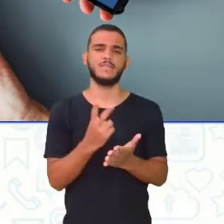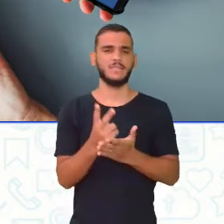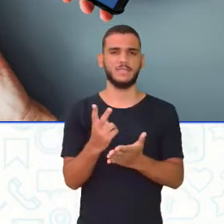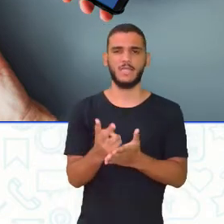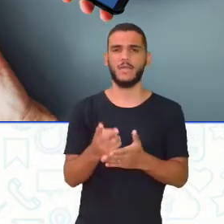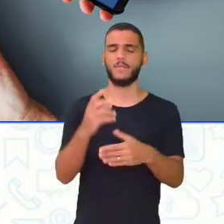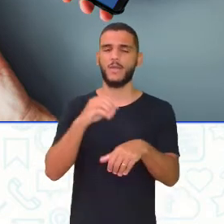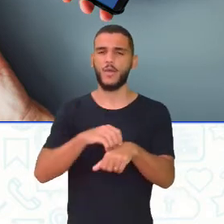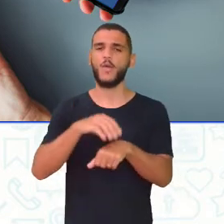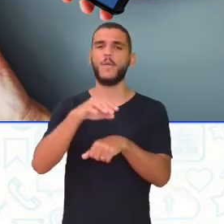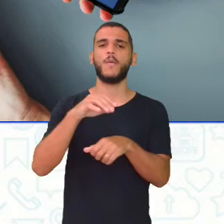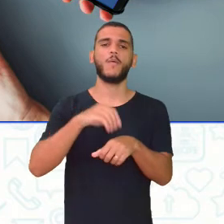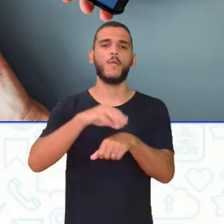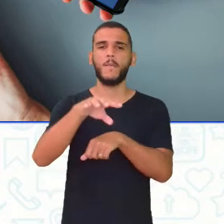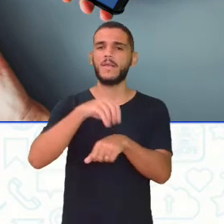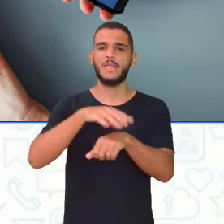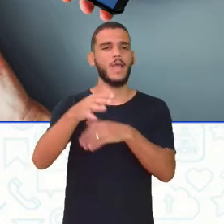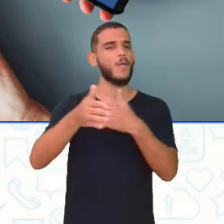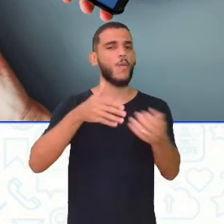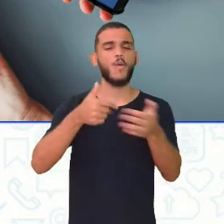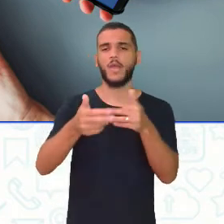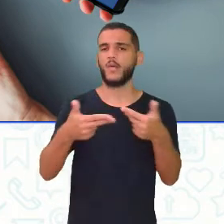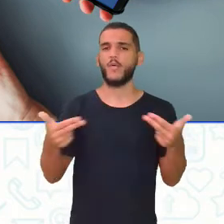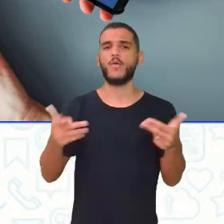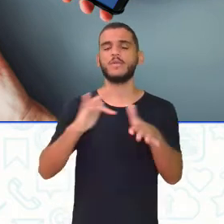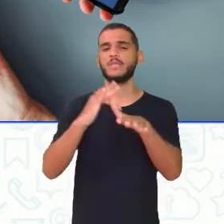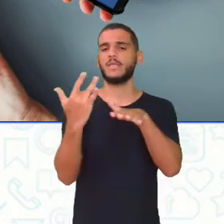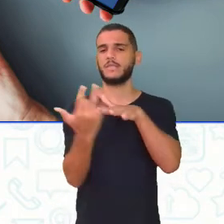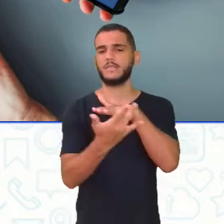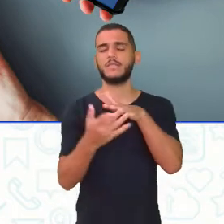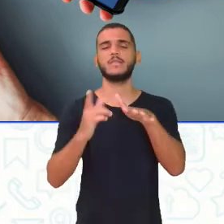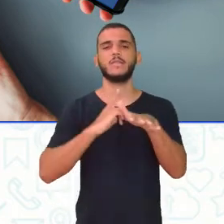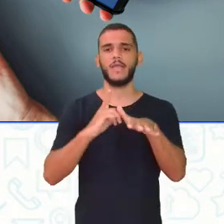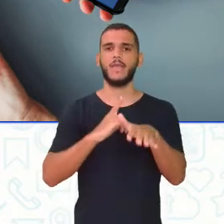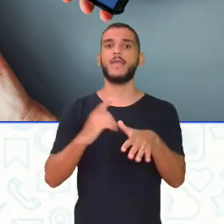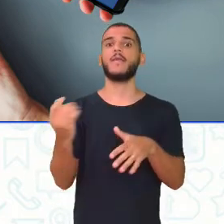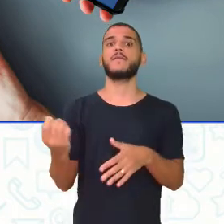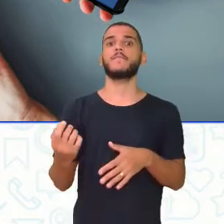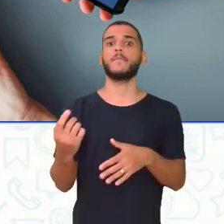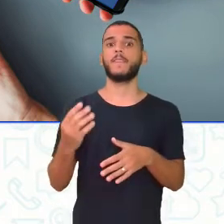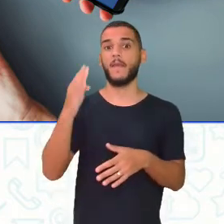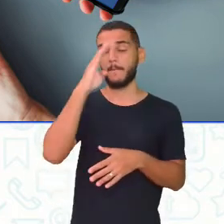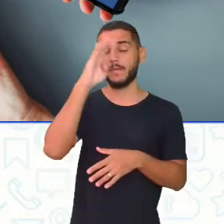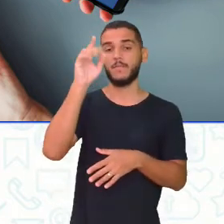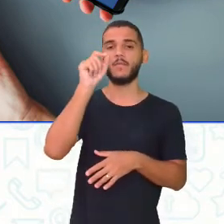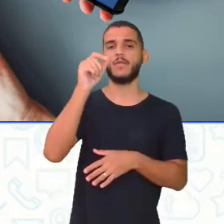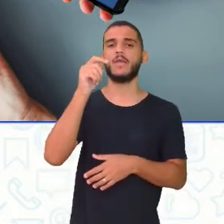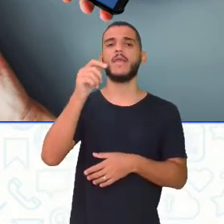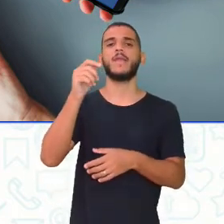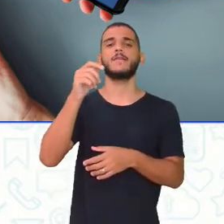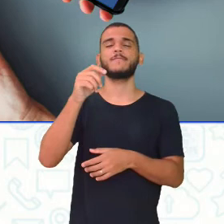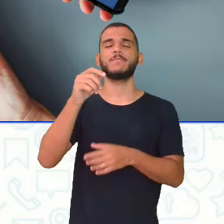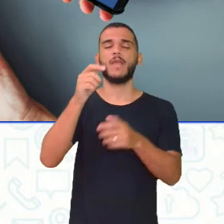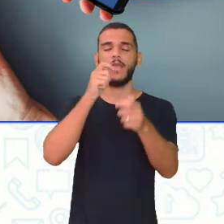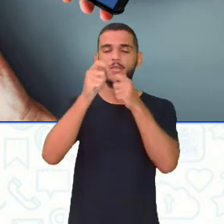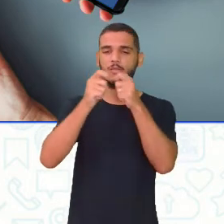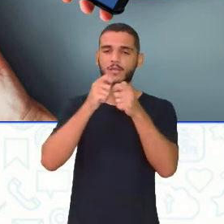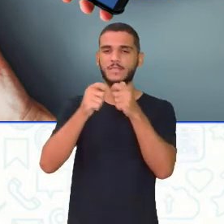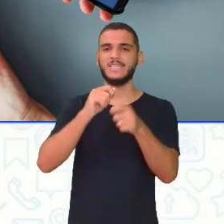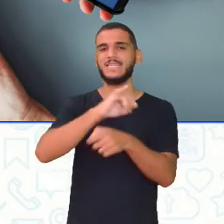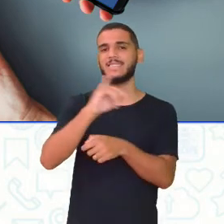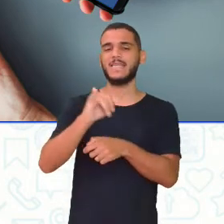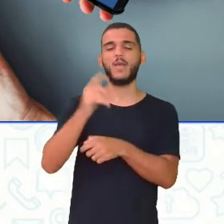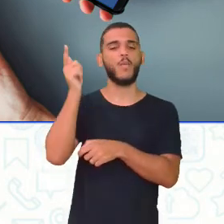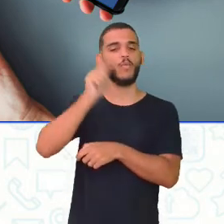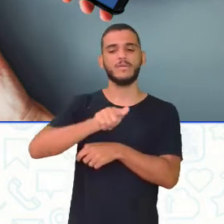trend, compartilhar qualquer coisa que você viu na sua rede social, especialmente uma notícia, é sempre bom. Se você não consegue checar